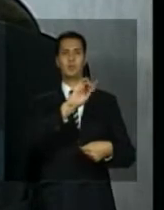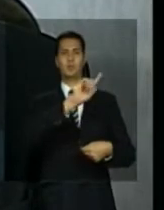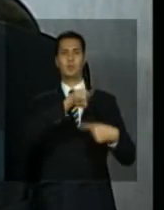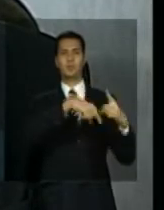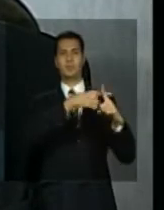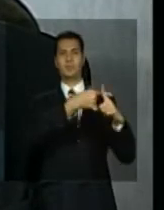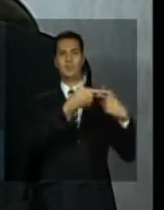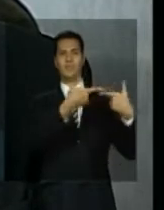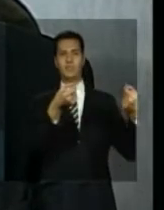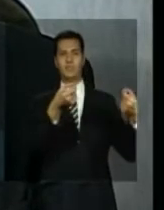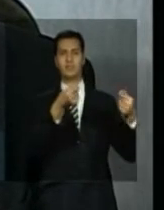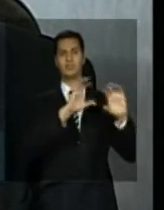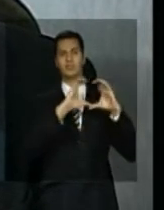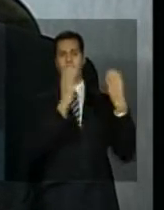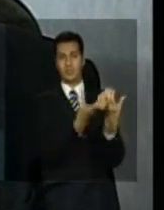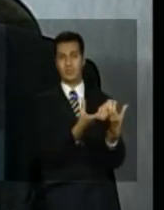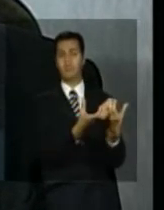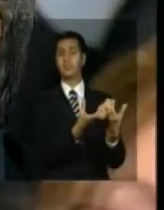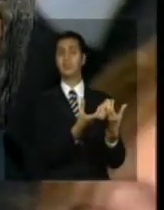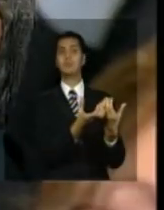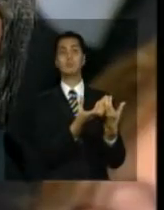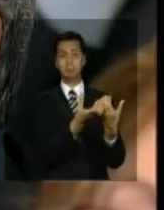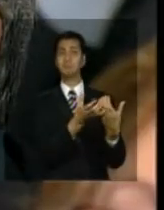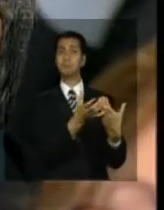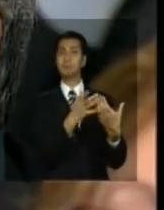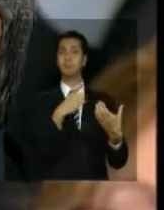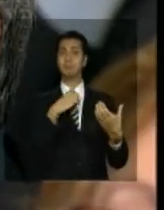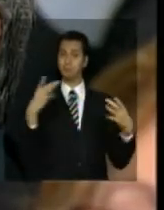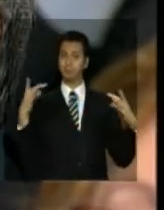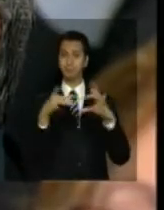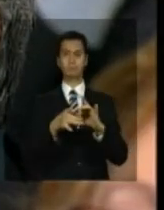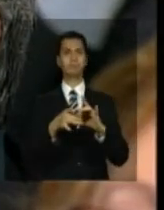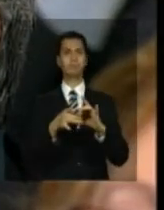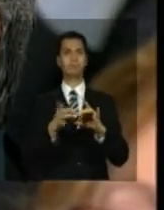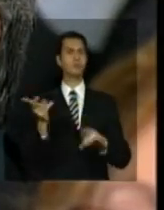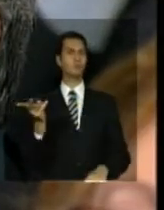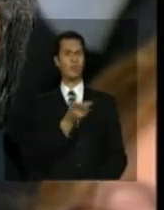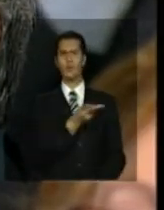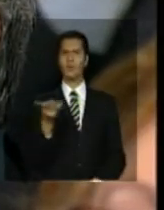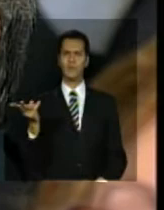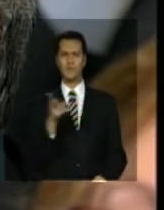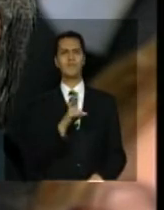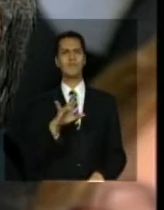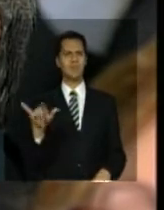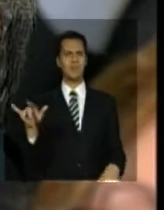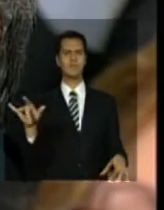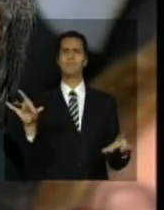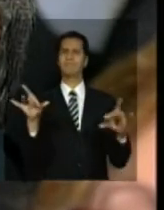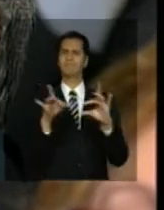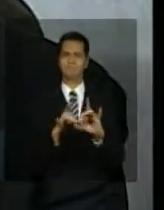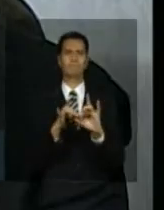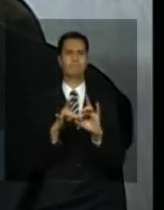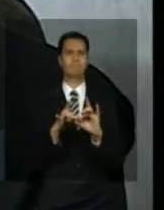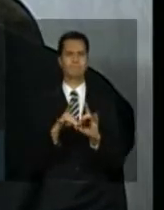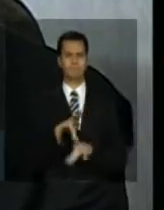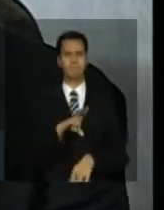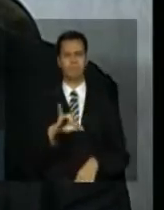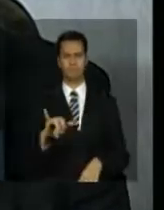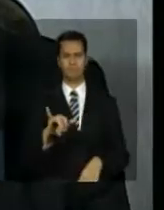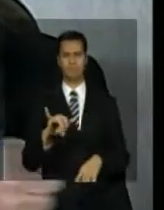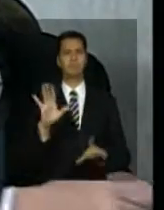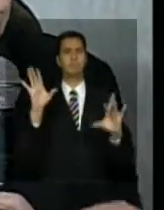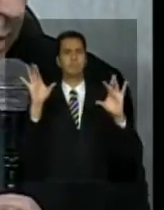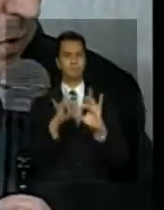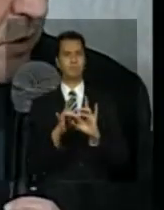que eu cada vez acredito que ficarão mais casadas a